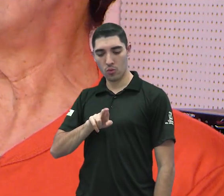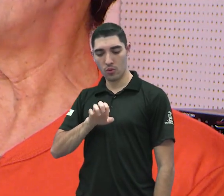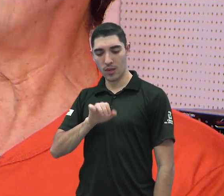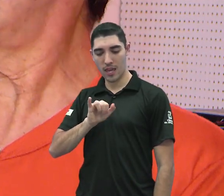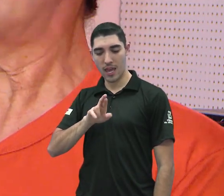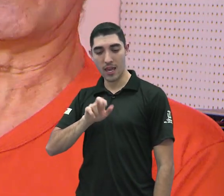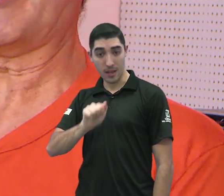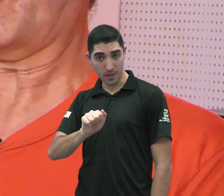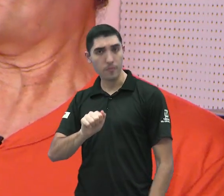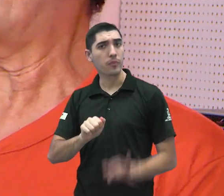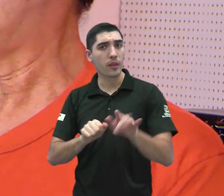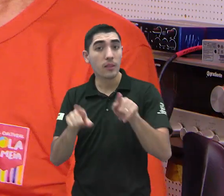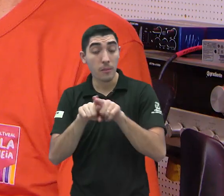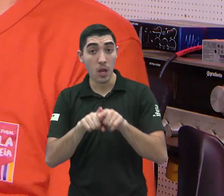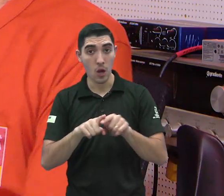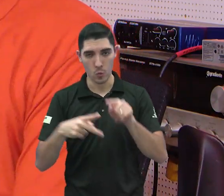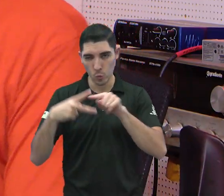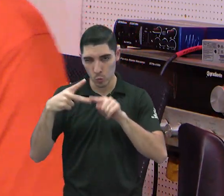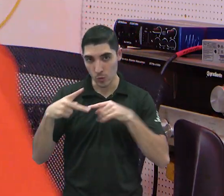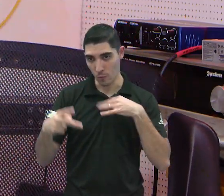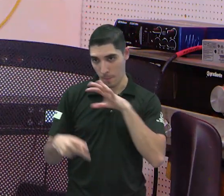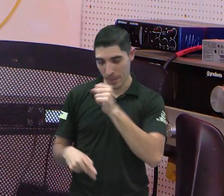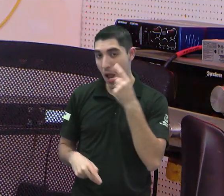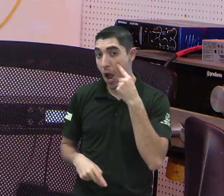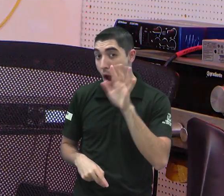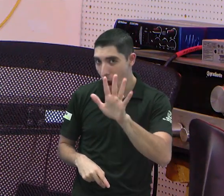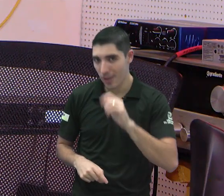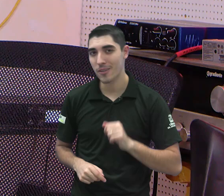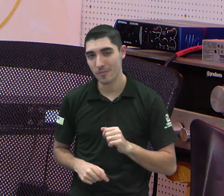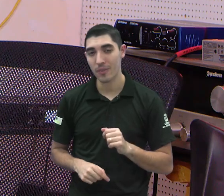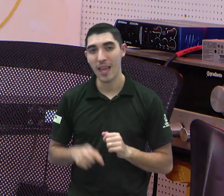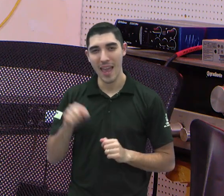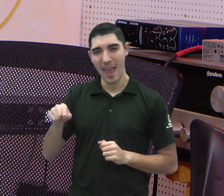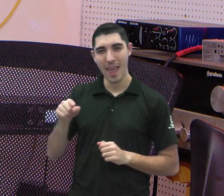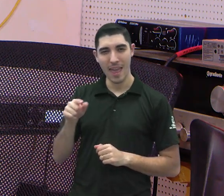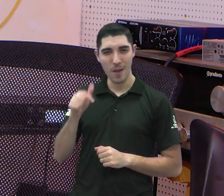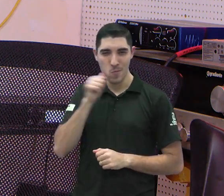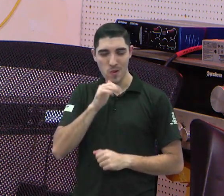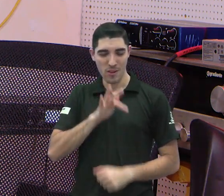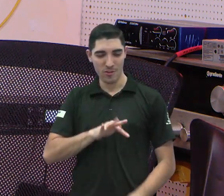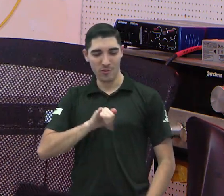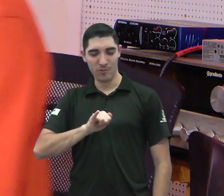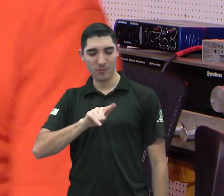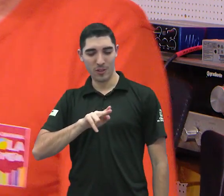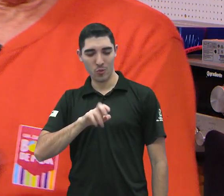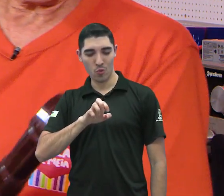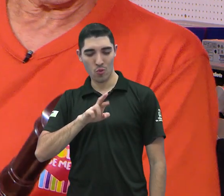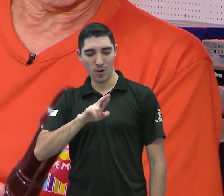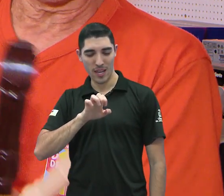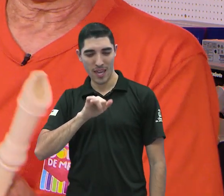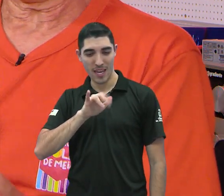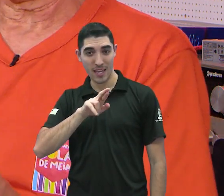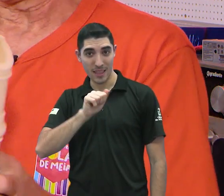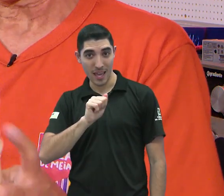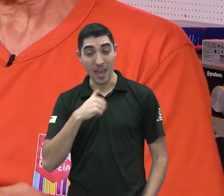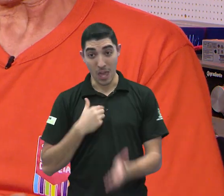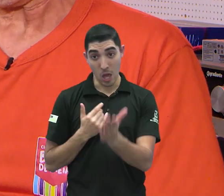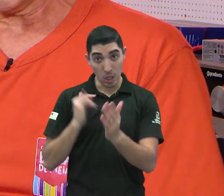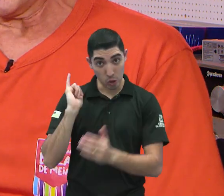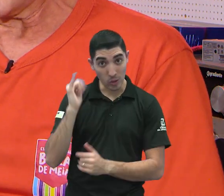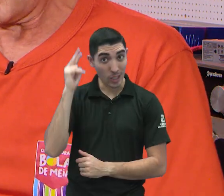tem uma coisa interessante, que eu até vou pegar duas coisinhas aqui, que é a história da figureira, eu começo